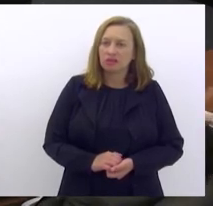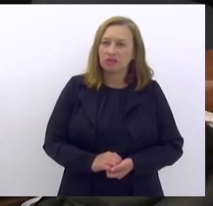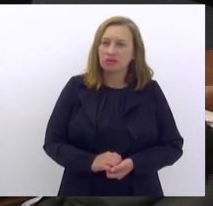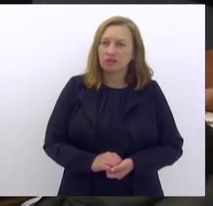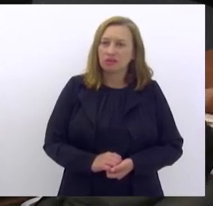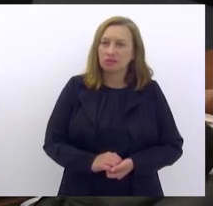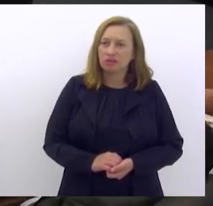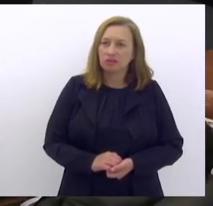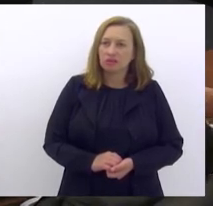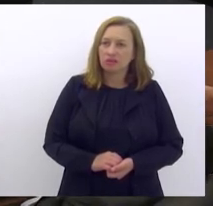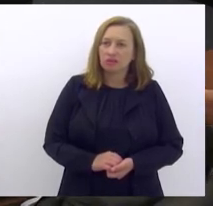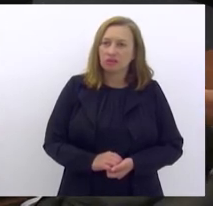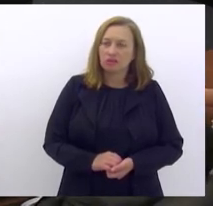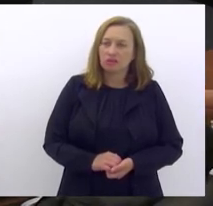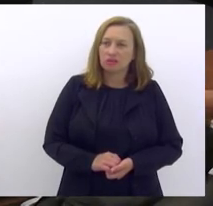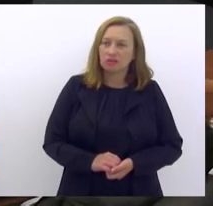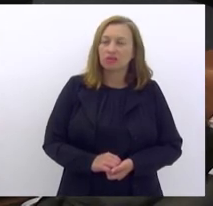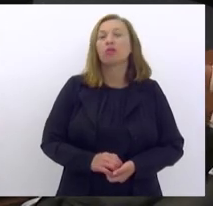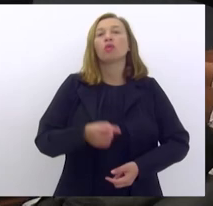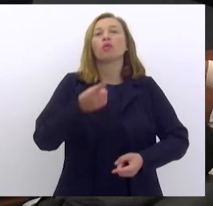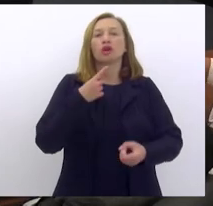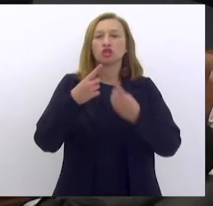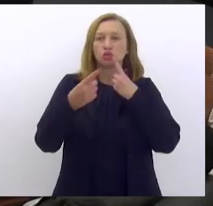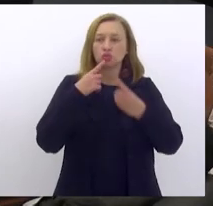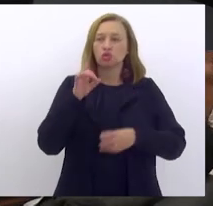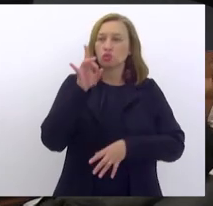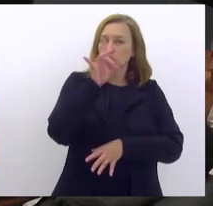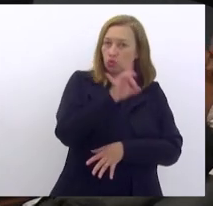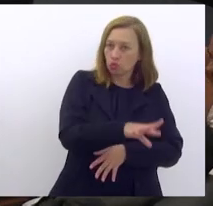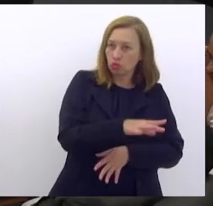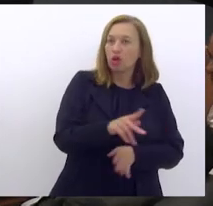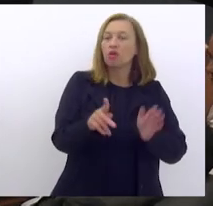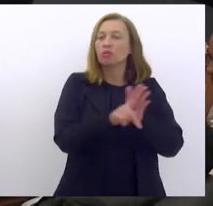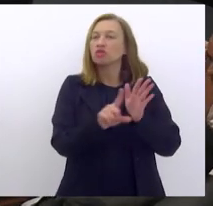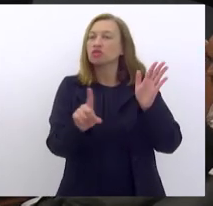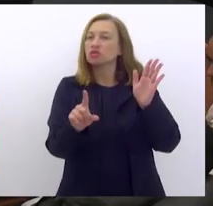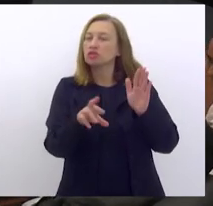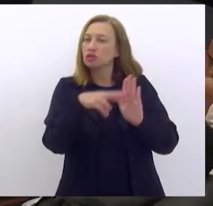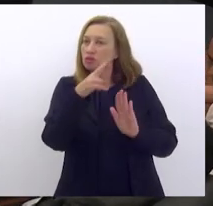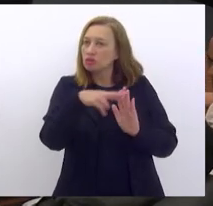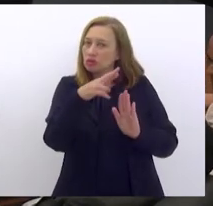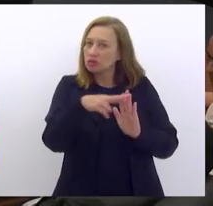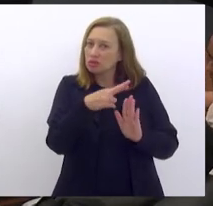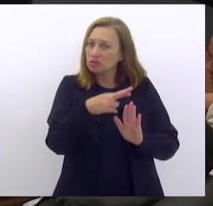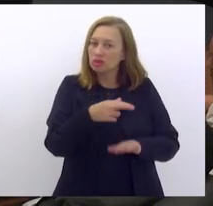Já. Em discussão única, projeto de resolução